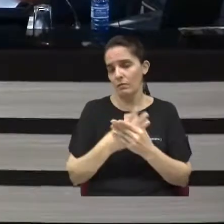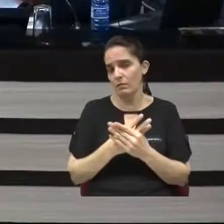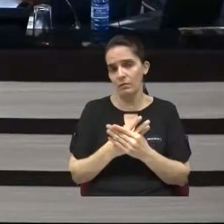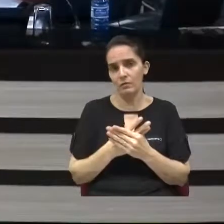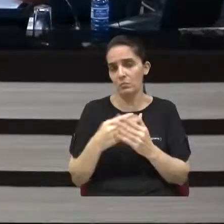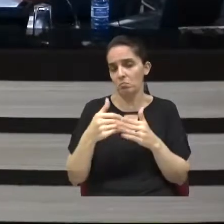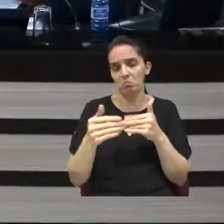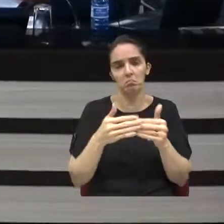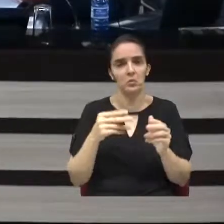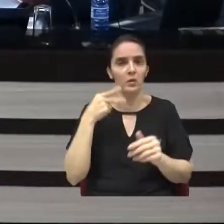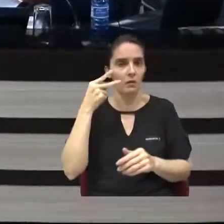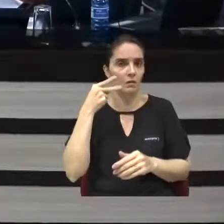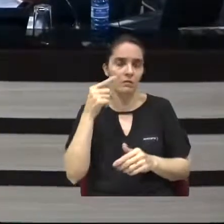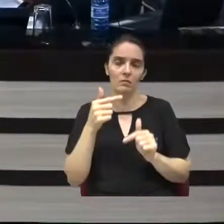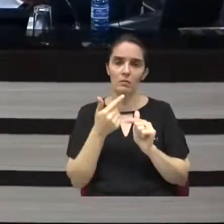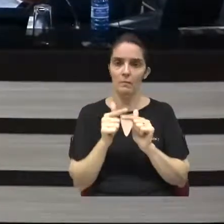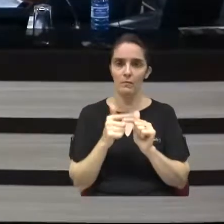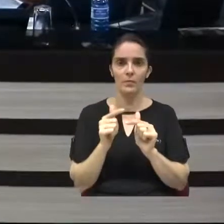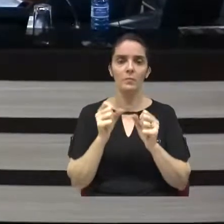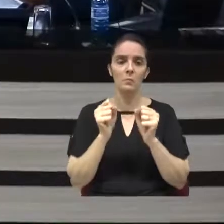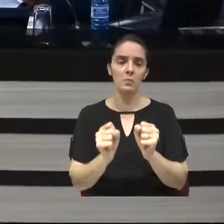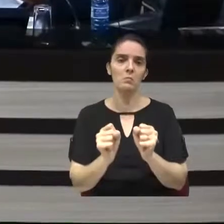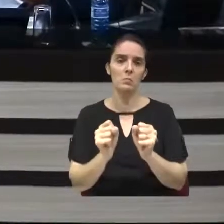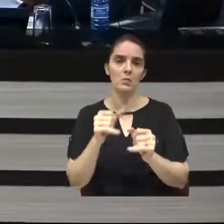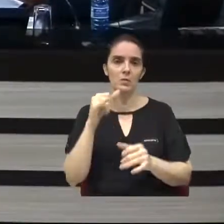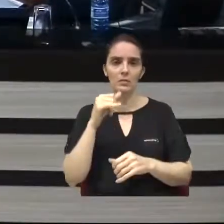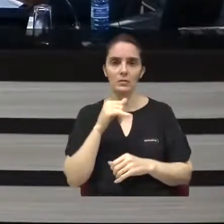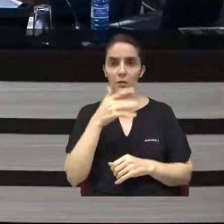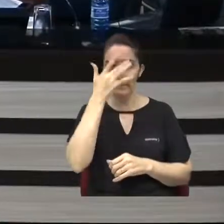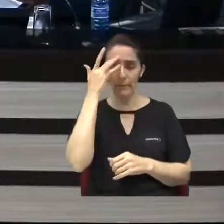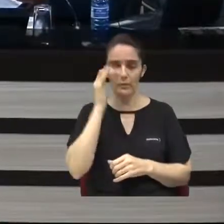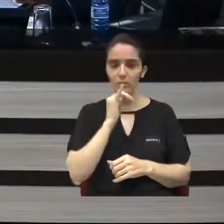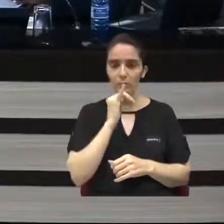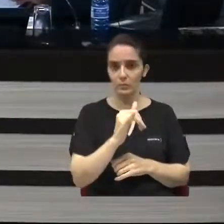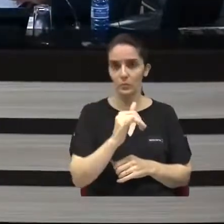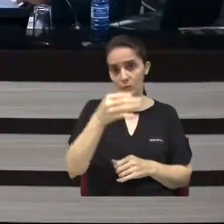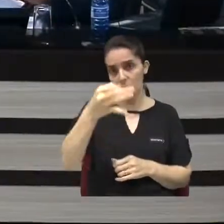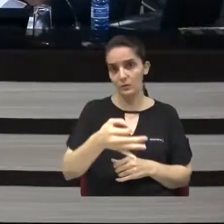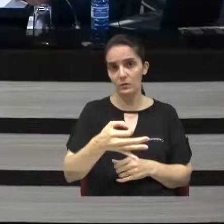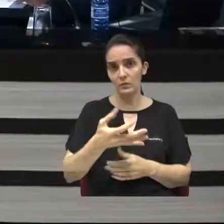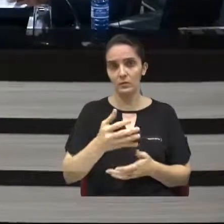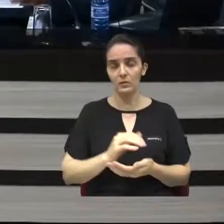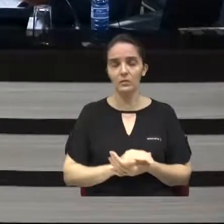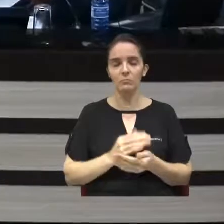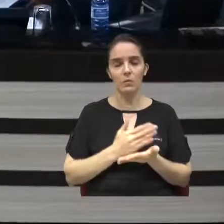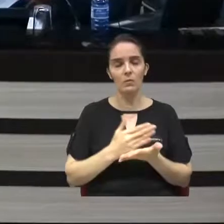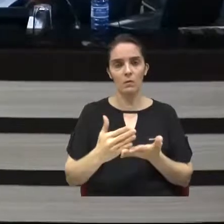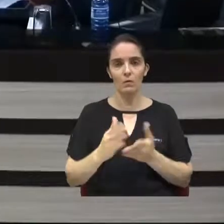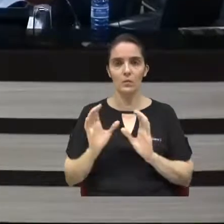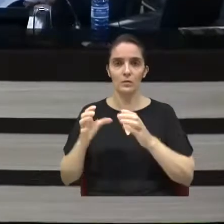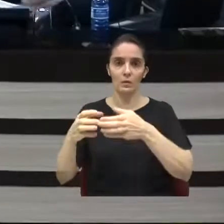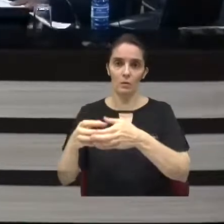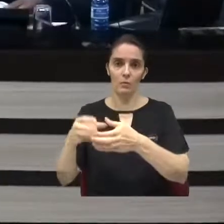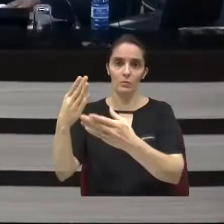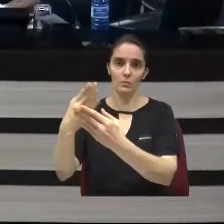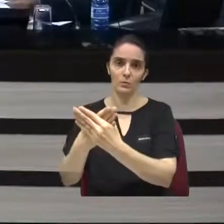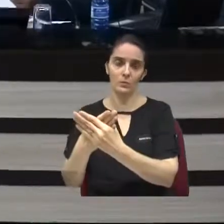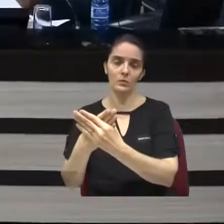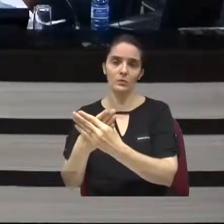dos seus membros, notadamente em face de requerimento de instauração de comissão processante